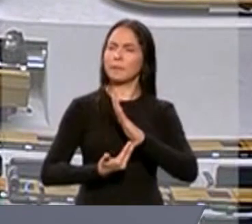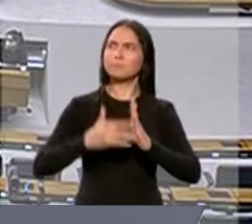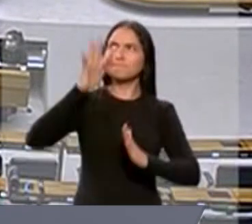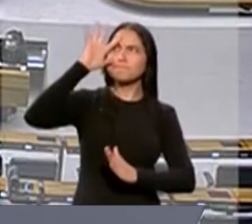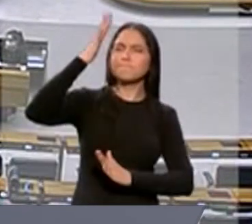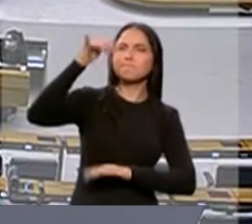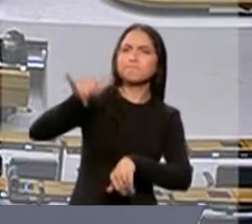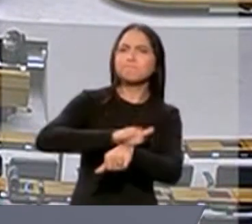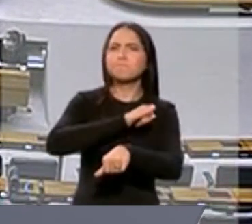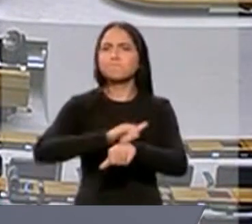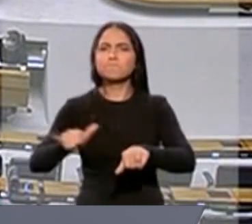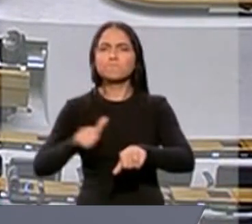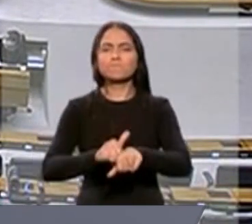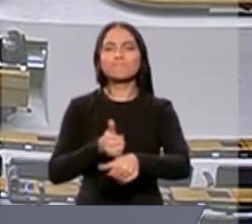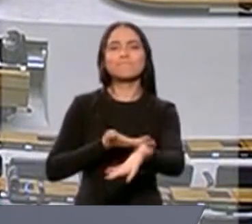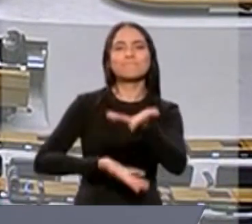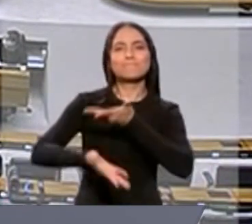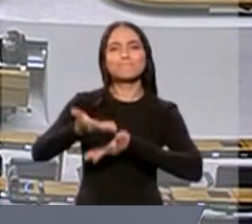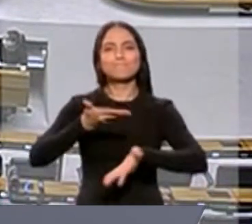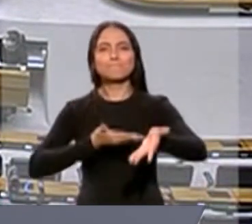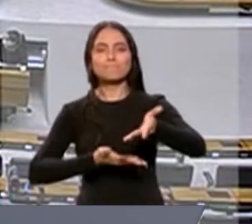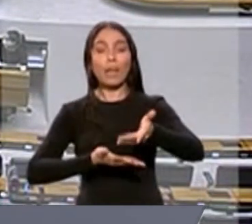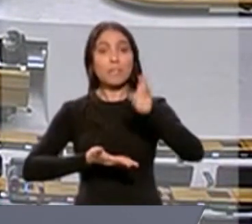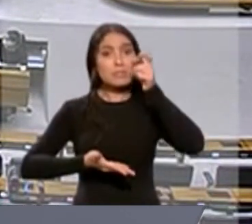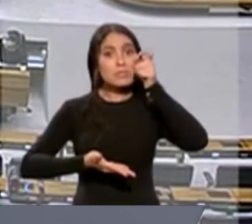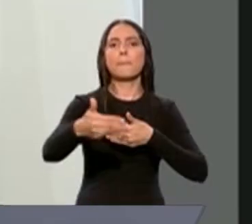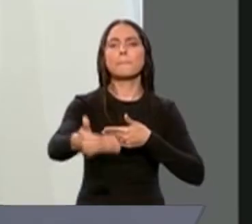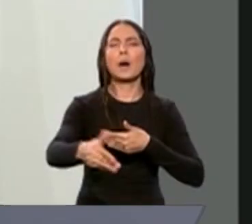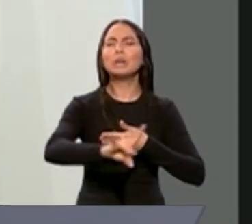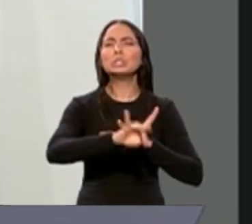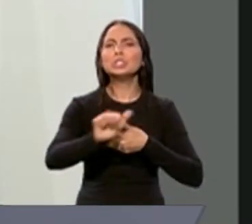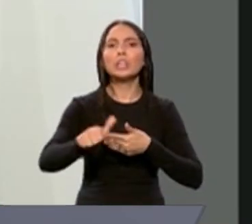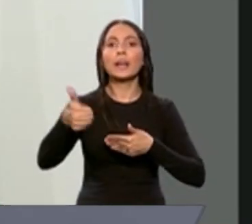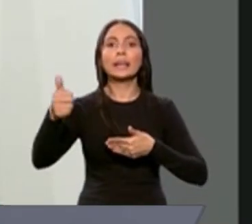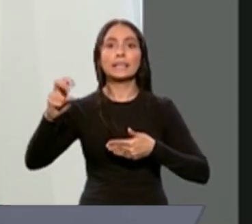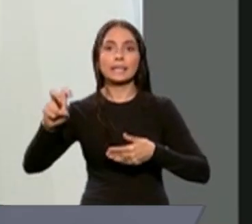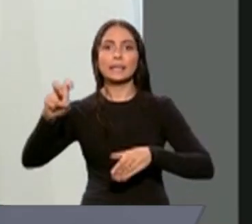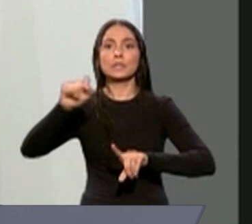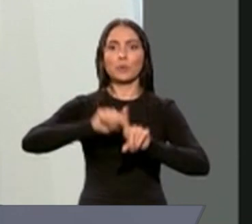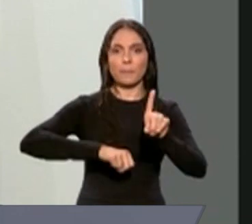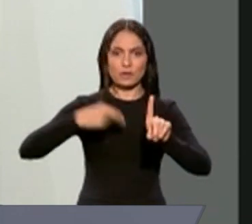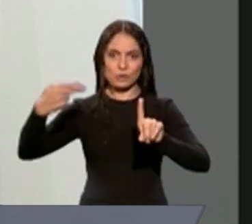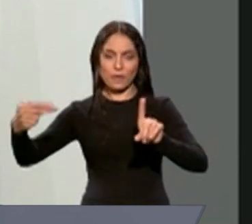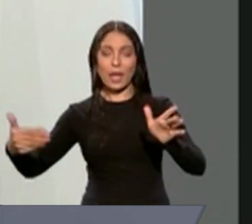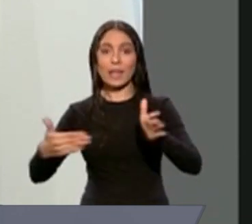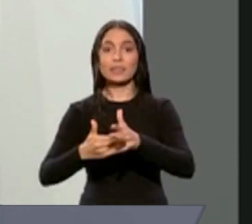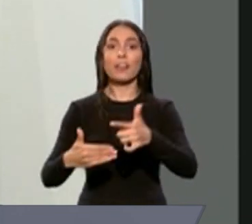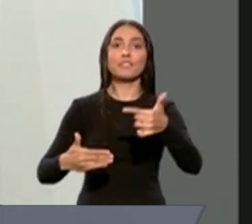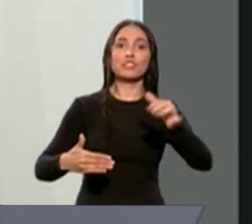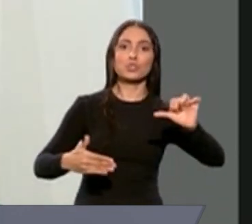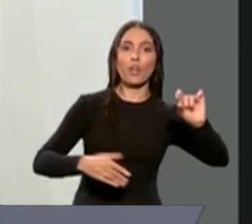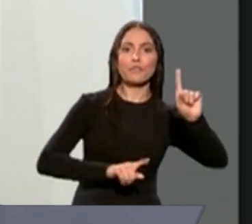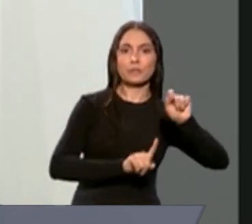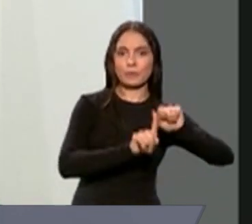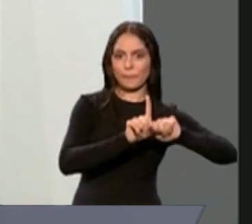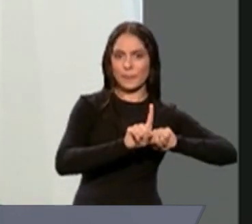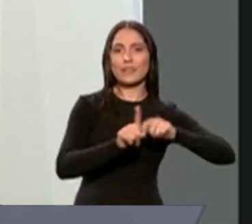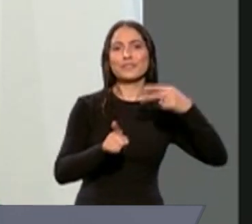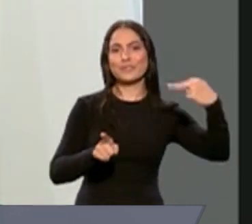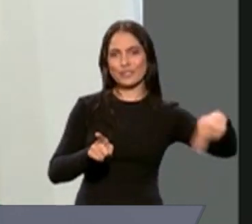29 do mesmo mês agora o projeto segue então para promulgação pelo congresso nacional a sessão desta